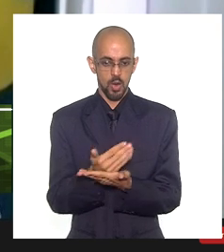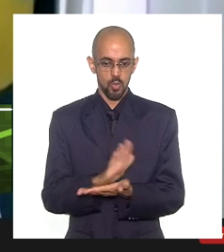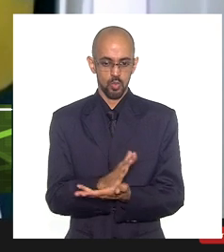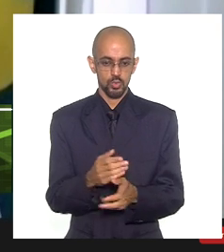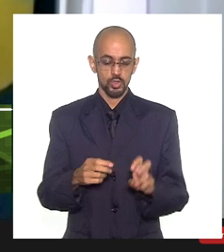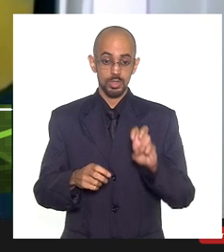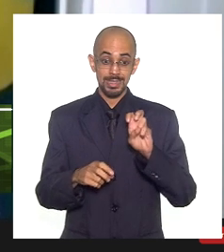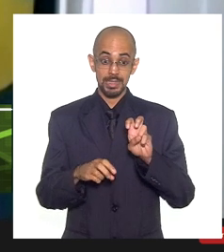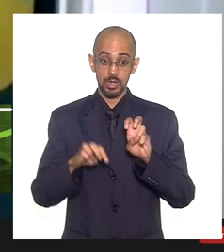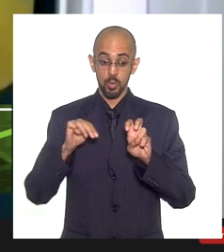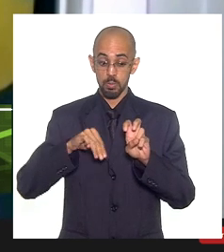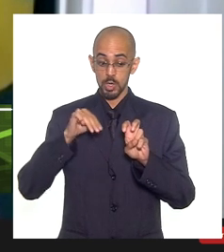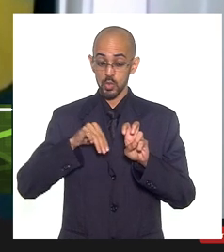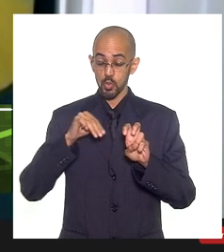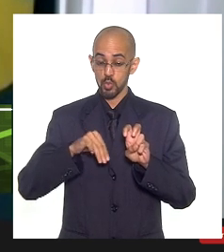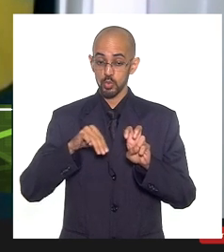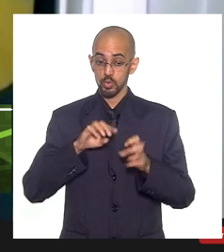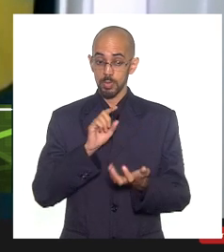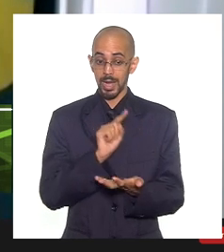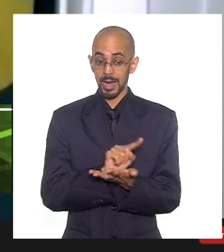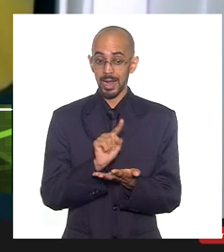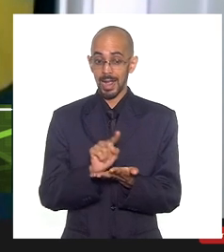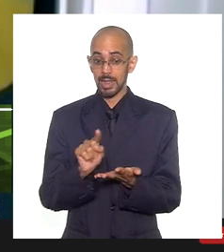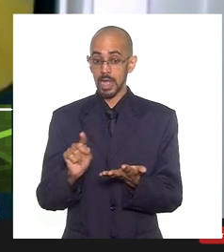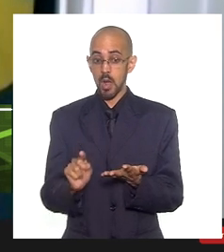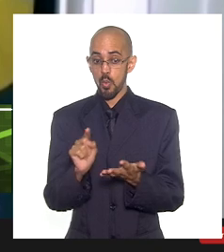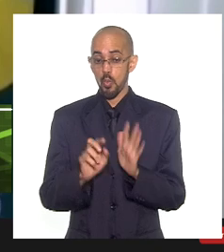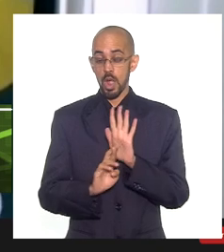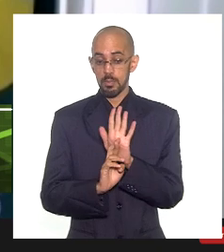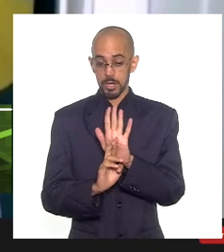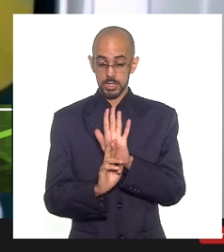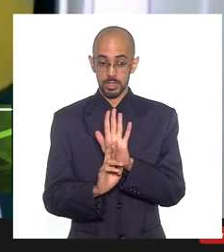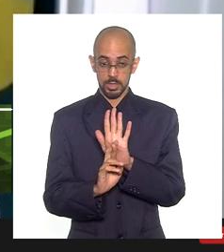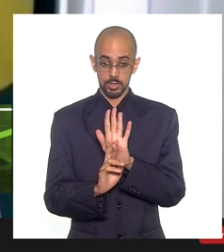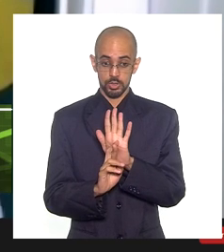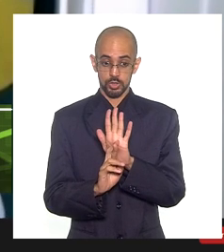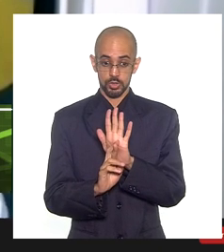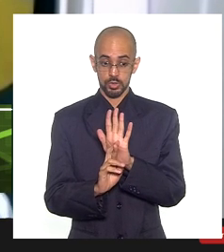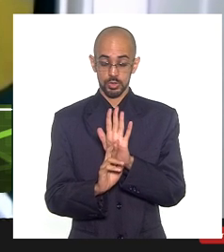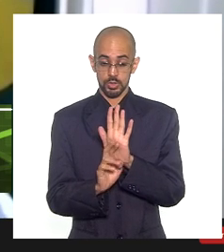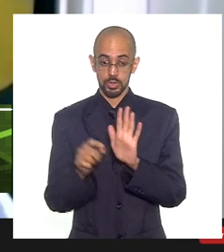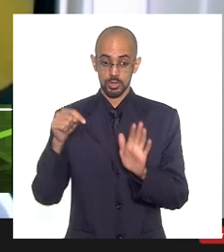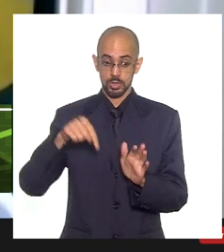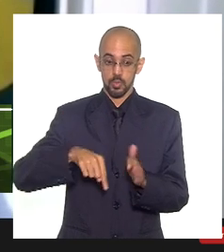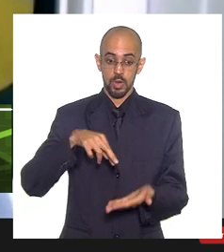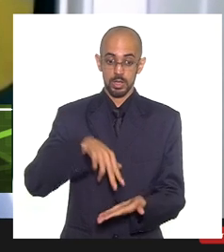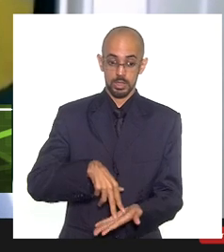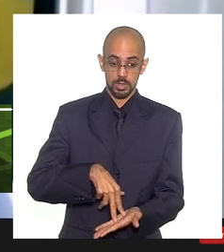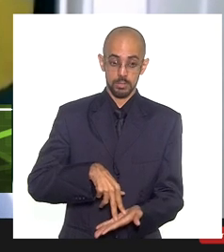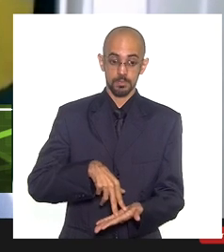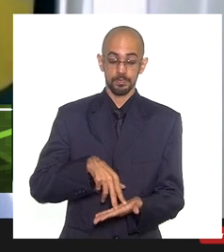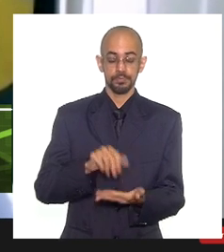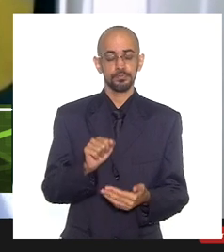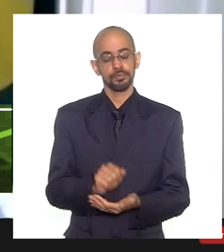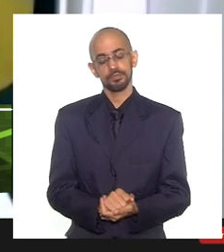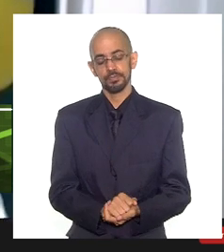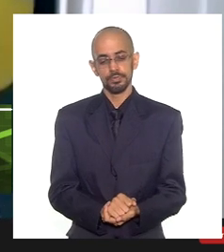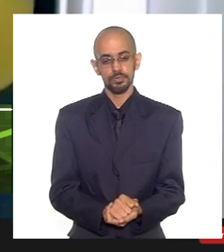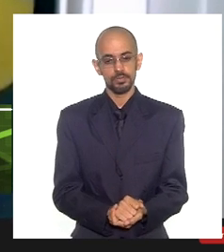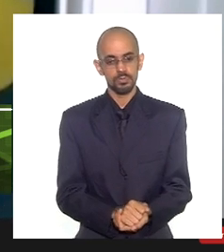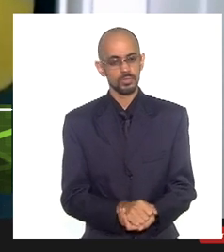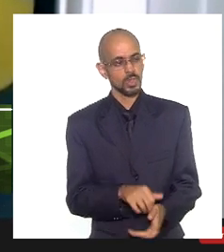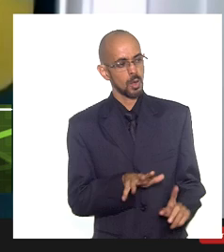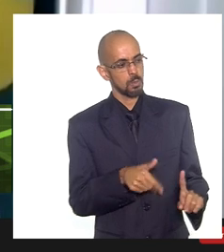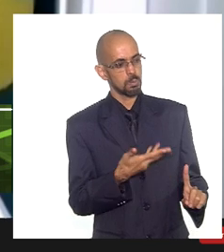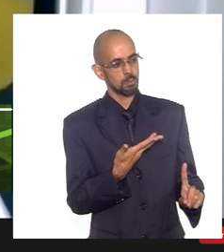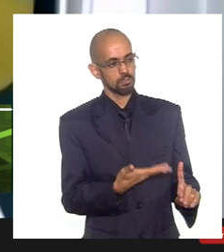cinco minutos para cada representação aqui presente que muito nos privilegiam e nos orgulham pela